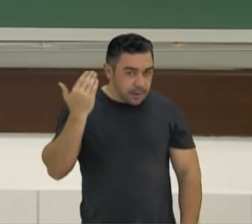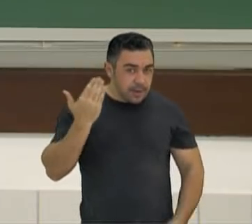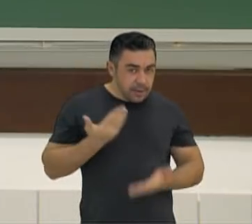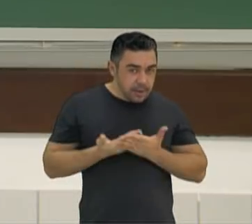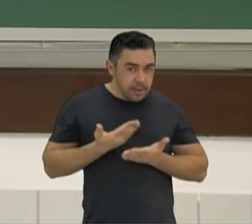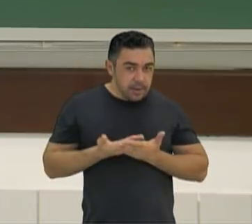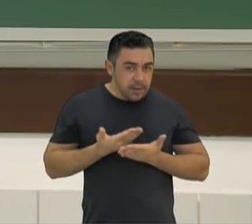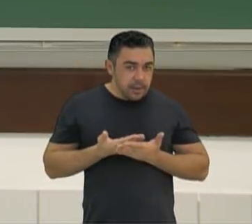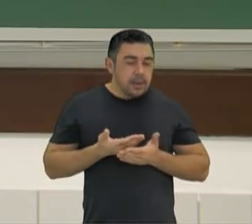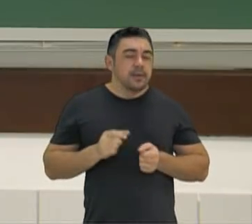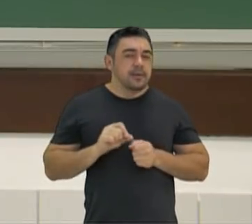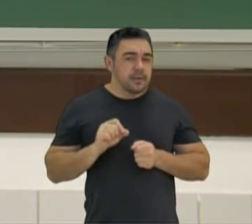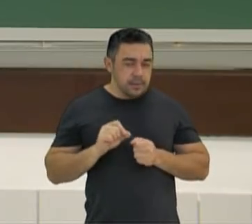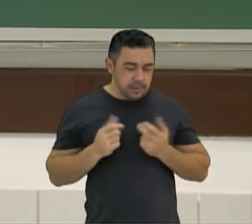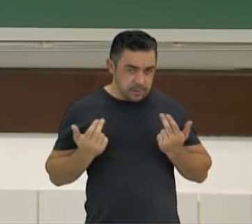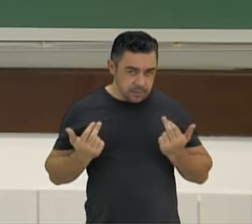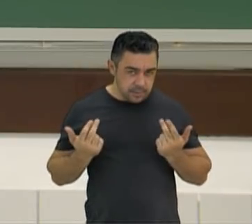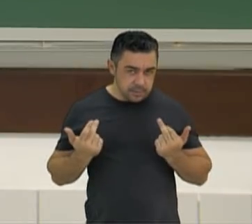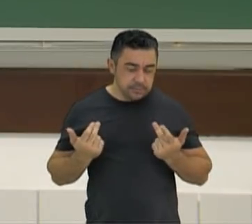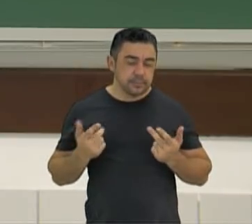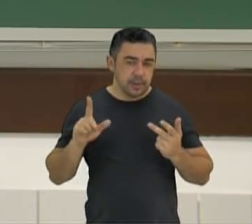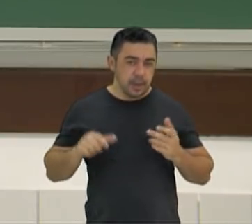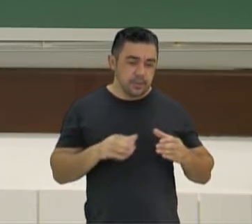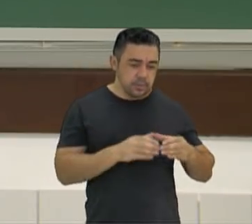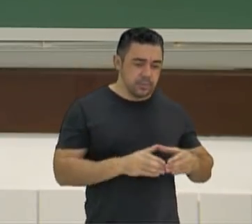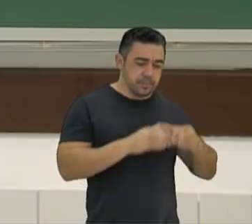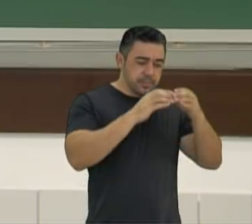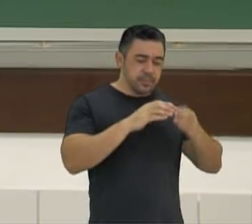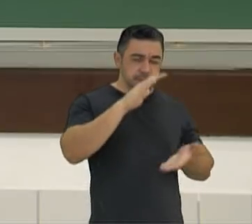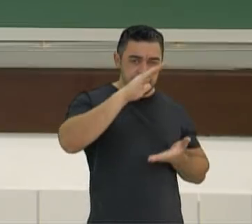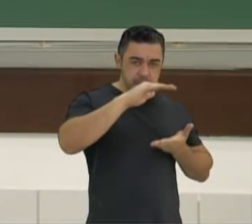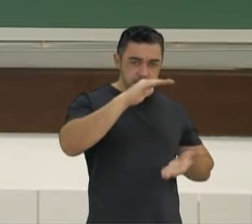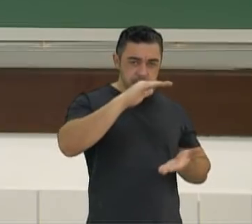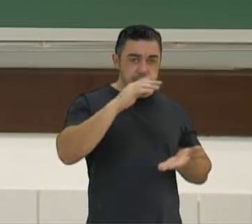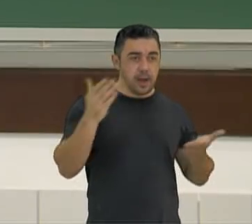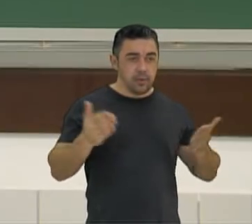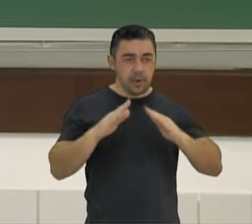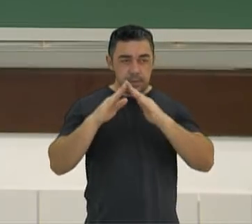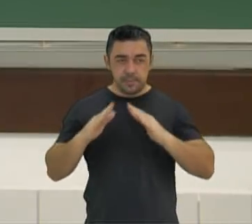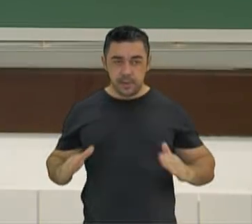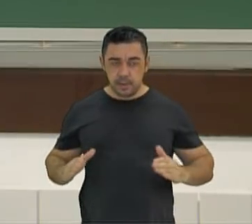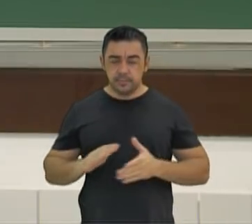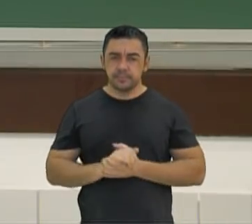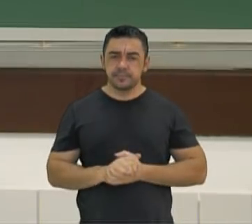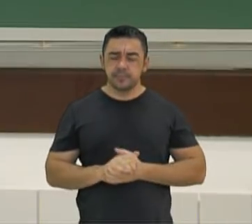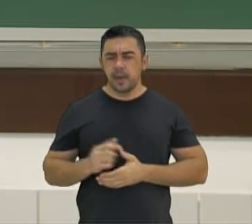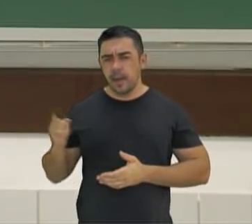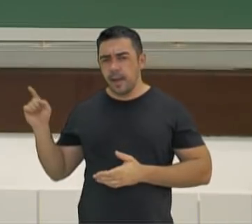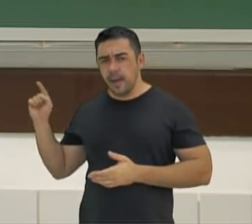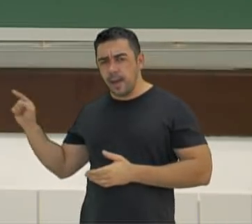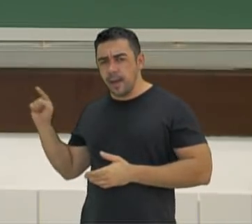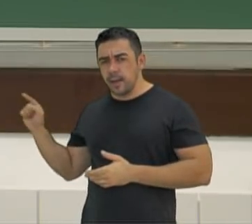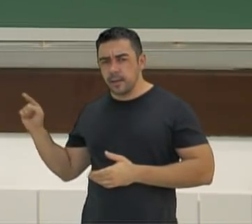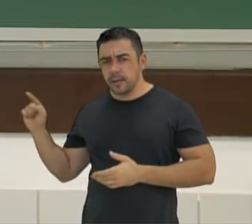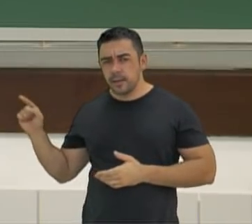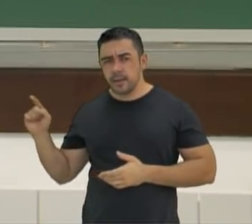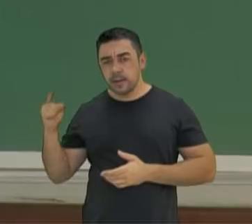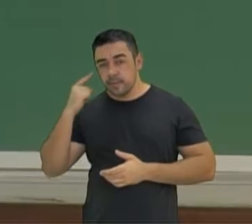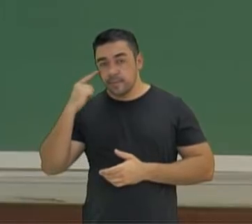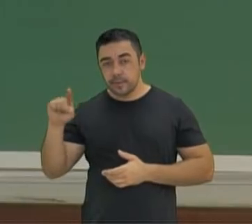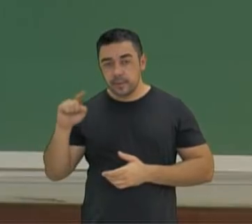uma atividade bem igualzinha lá para os prismas? Só que agora a gente vai fazer para a pirâmide. Essa pirâmide,